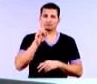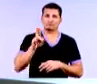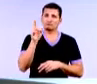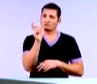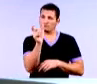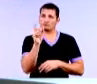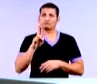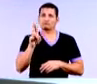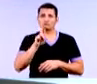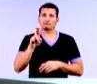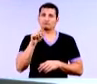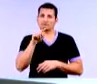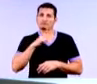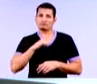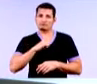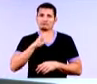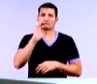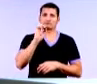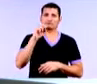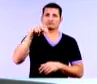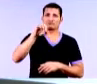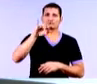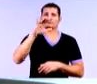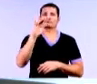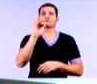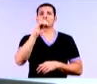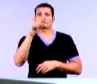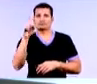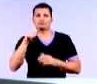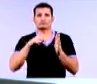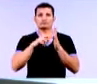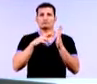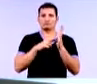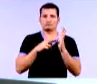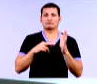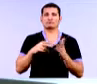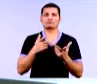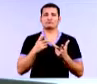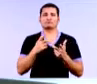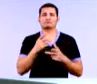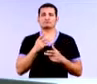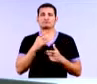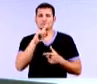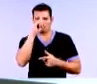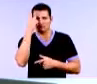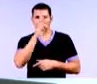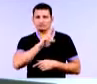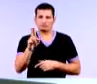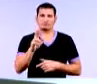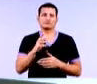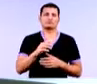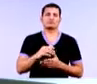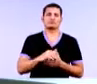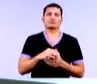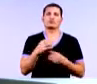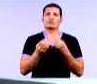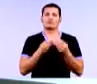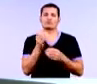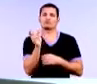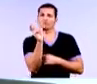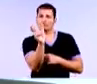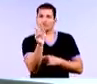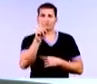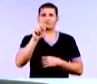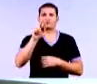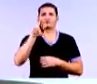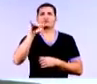e isso tem condição. Você tem condição para criar nomes do programa, tem condições de como declarar essas variáveis, e é isso que a gente vai